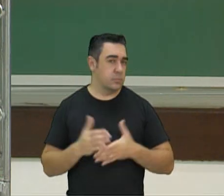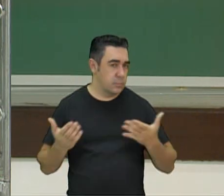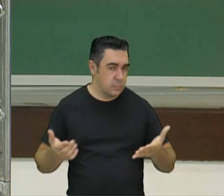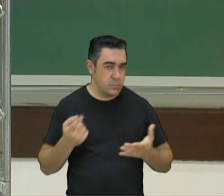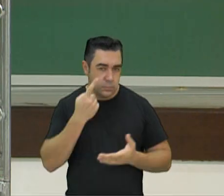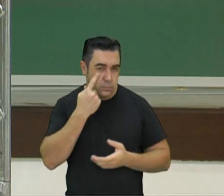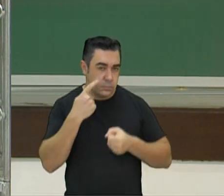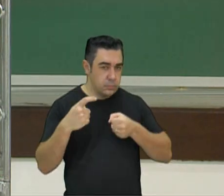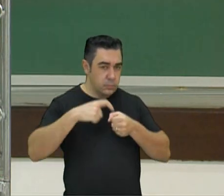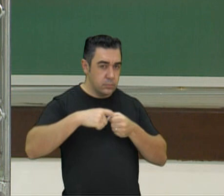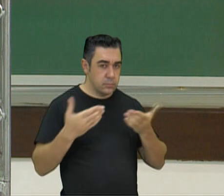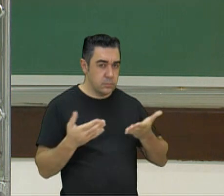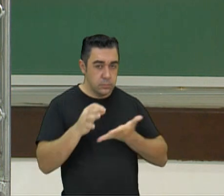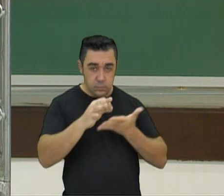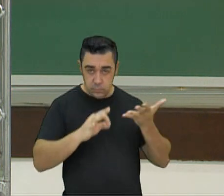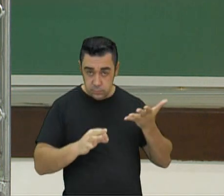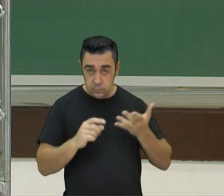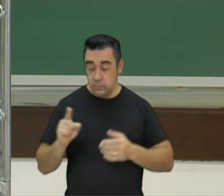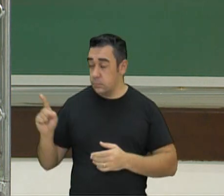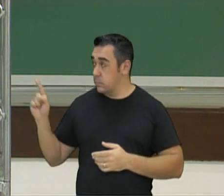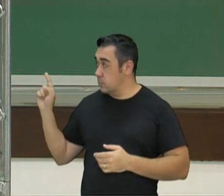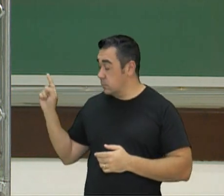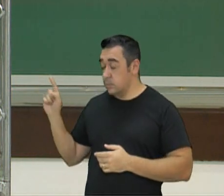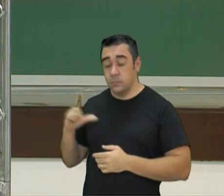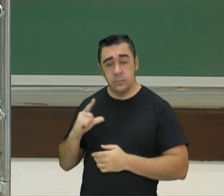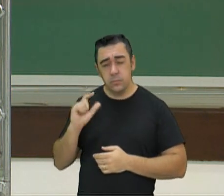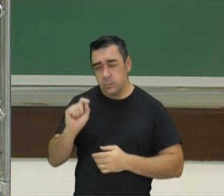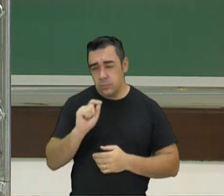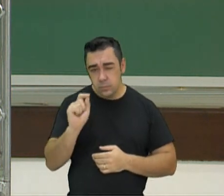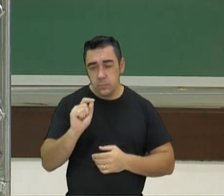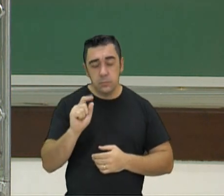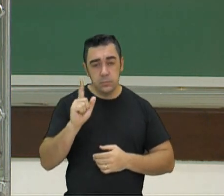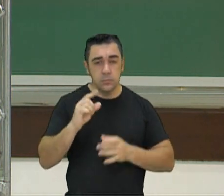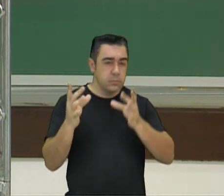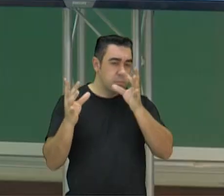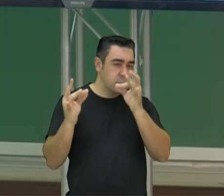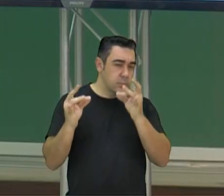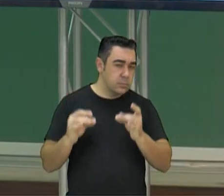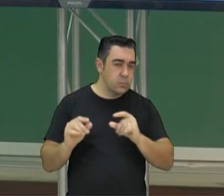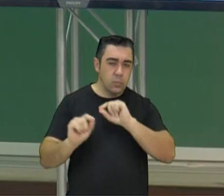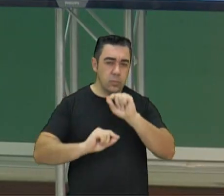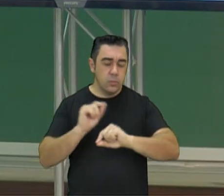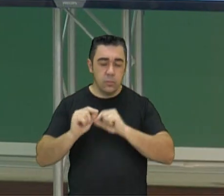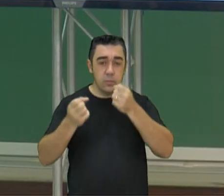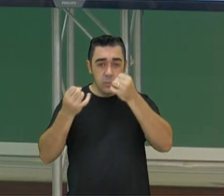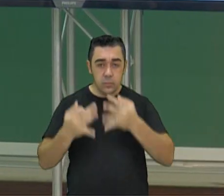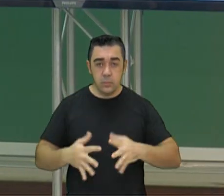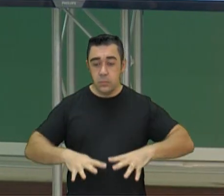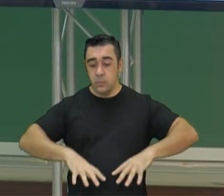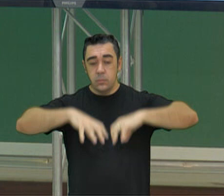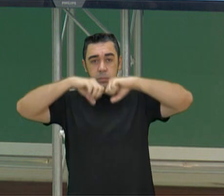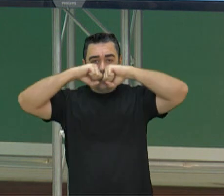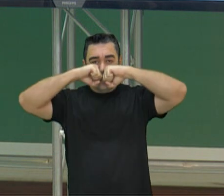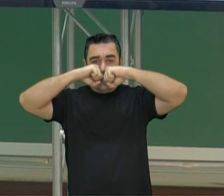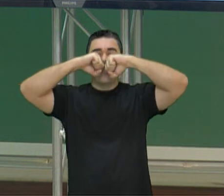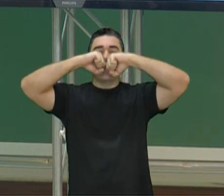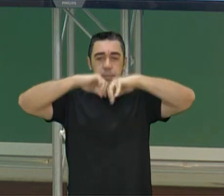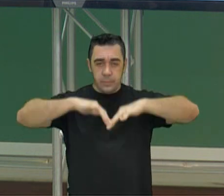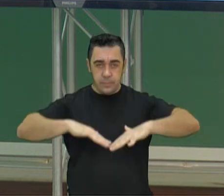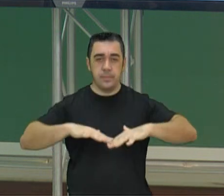Então, galera, voltando com a correção da atividade que tinha ficado aqui para vocês, atividade descritiva, que era o quê? Para definir inspiração